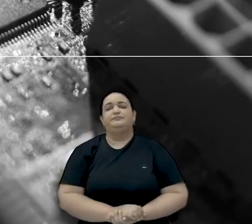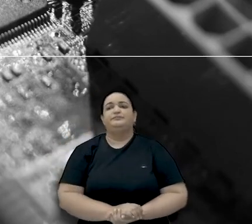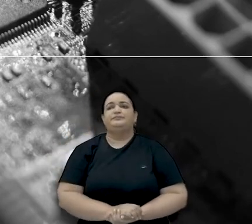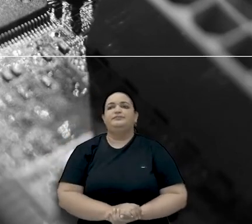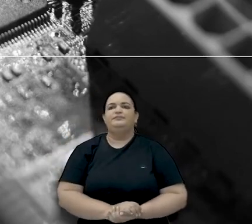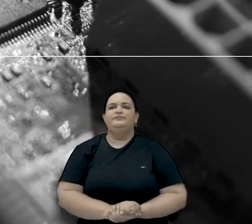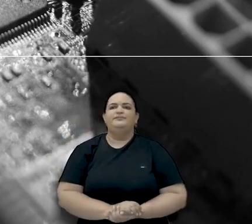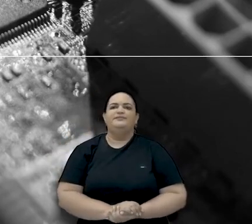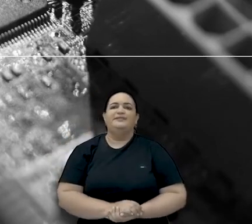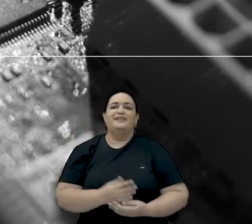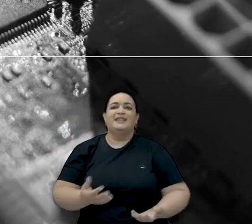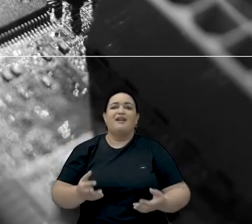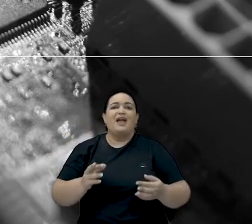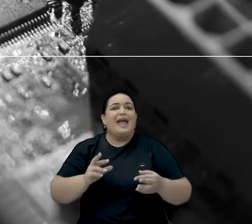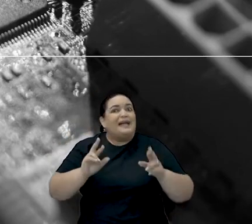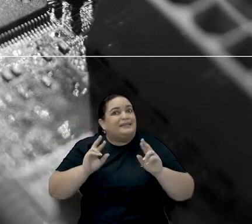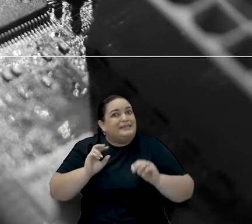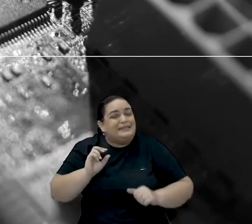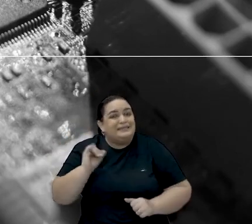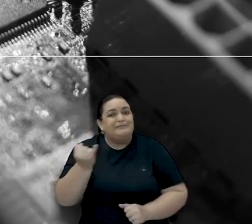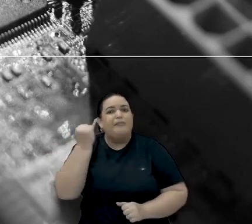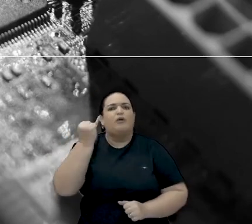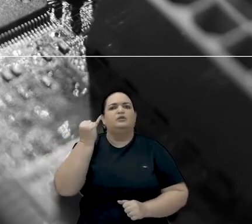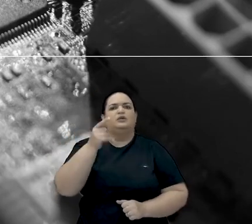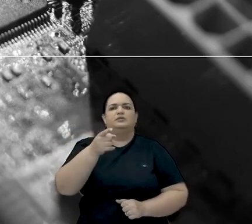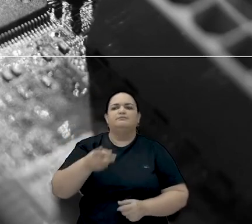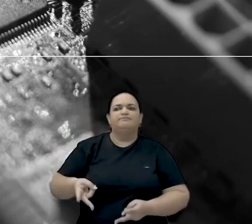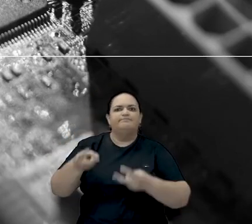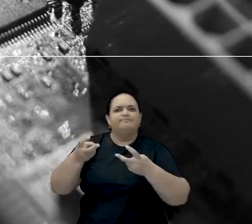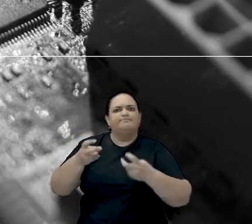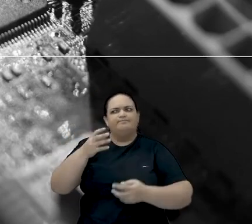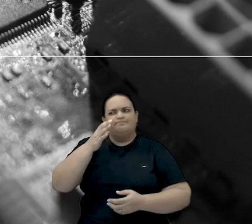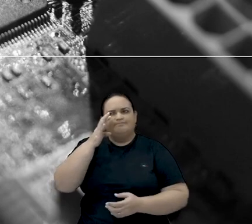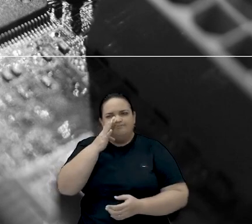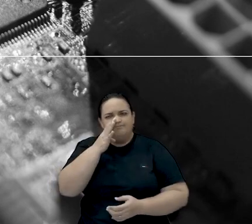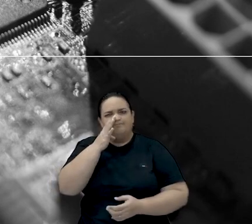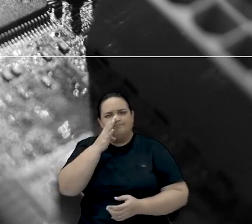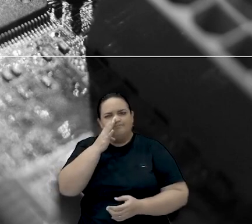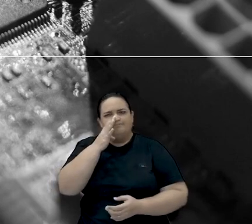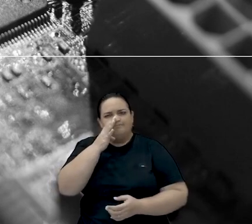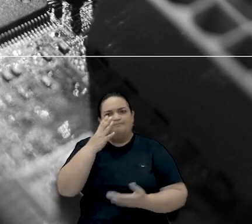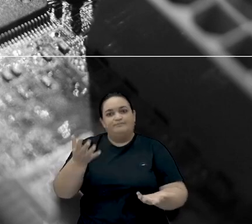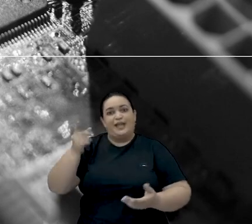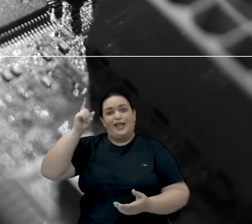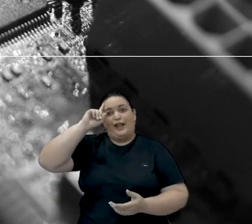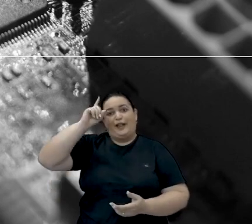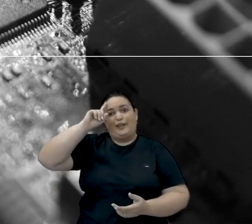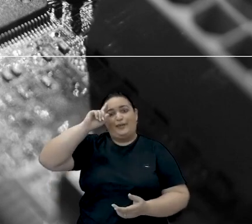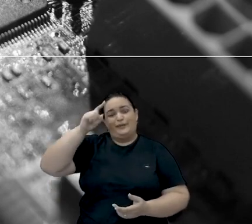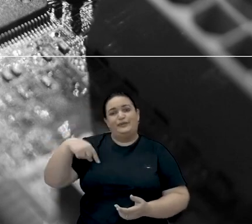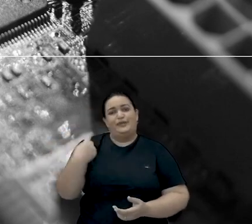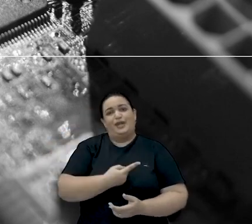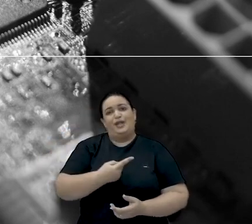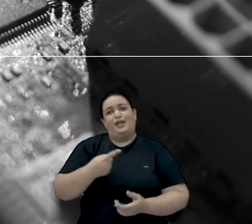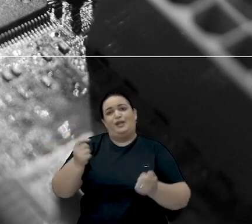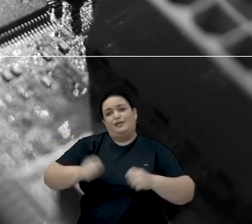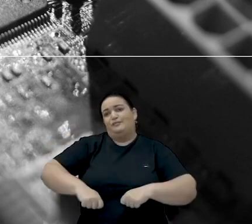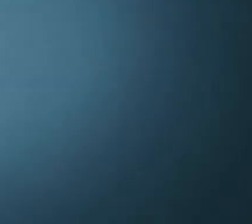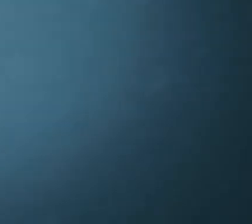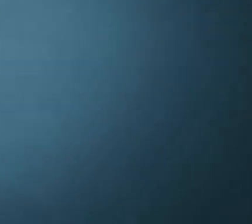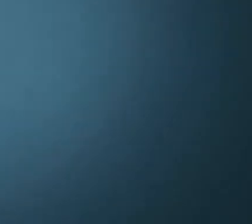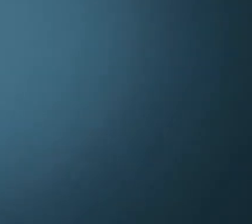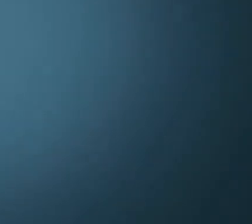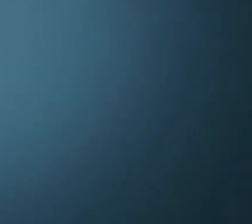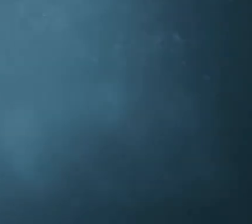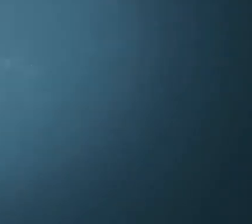é crucial sempre ficar atento, pois todo dia estamos abertos aí a receber fake news.